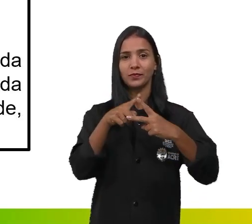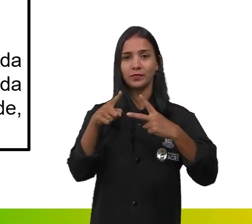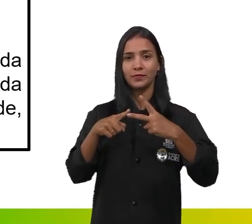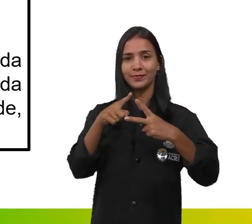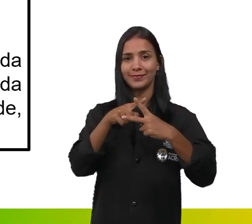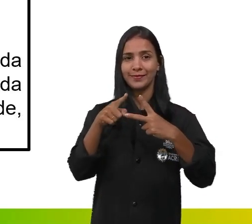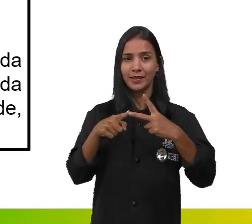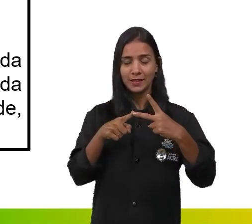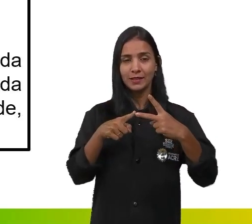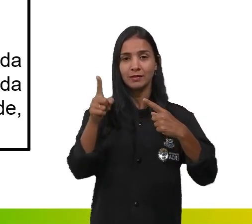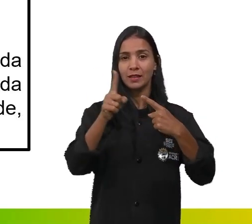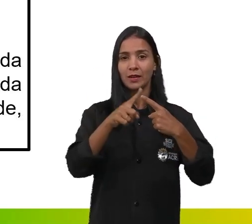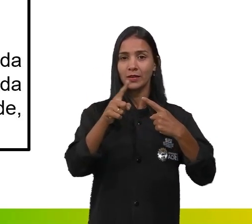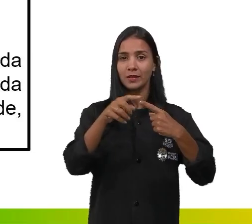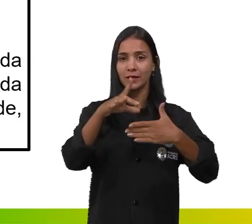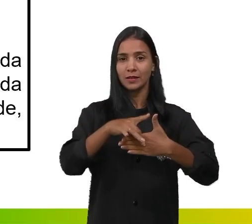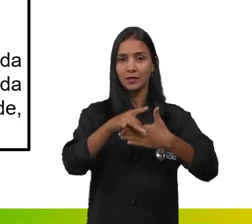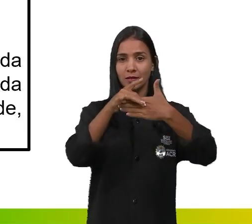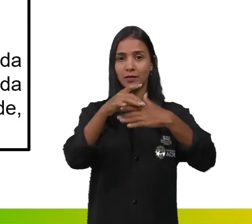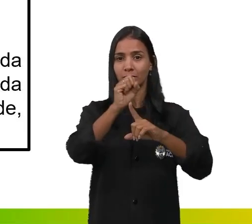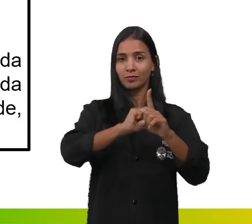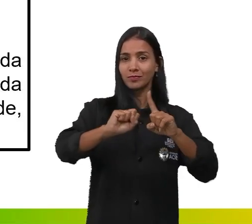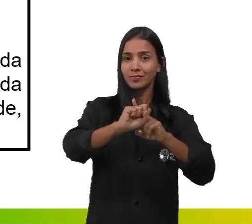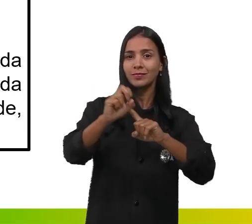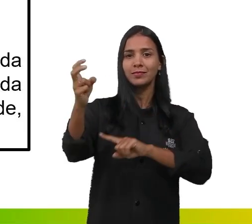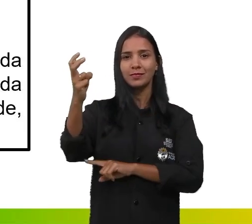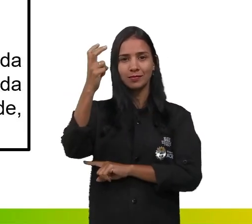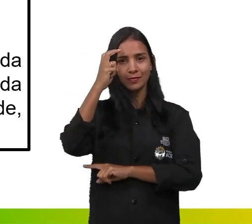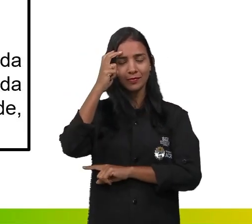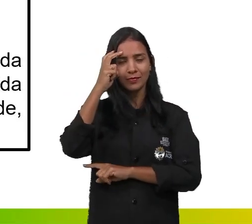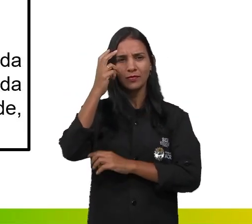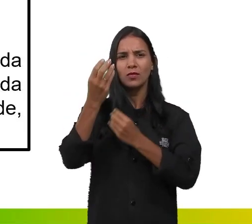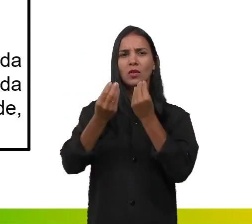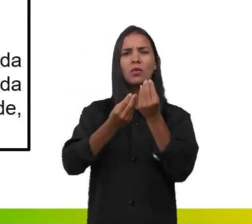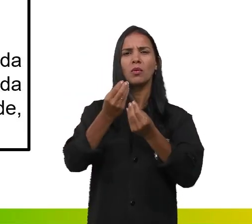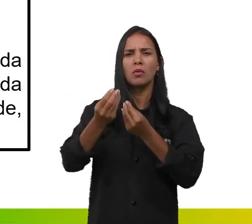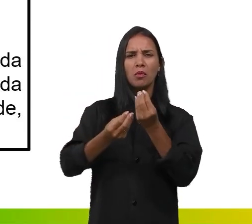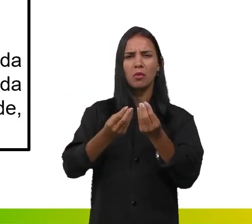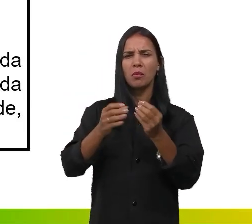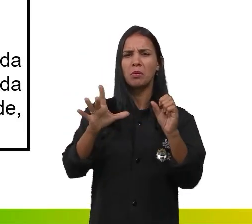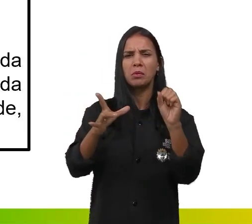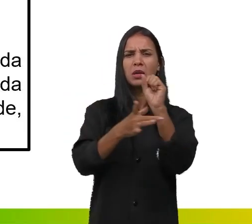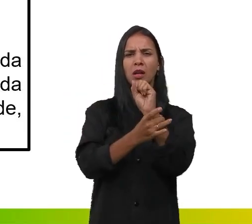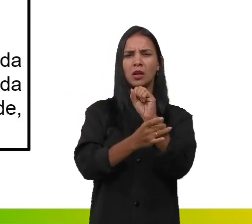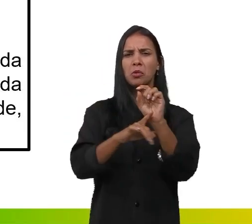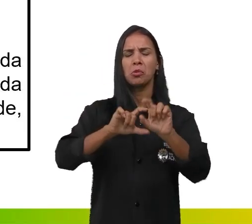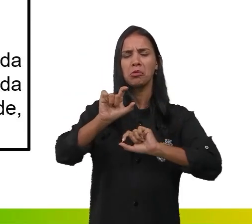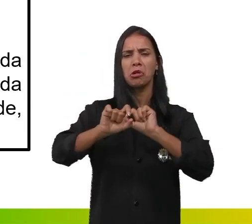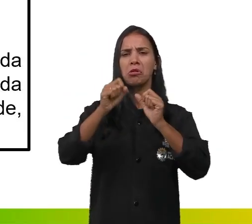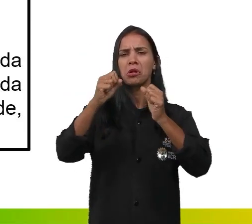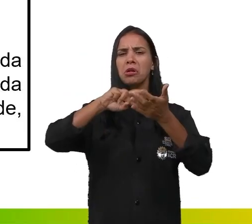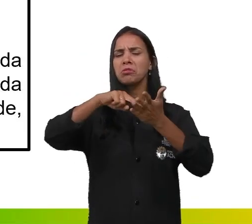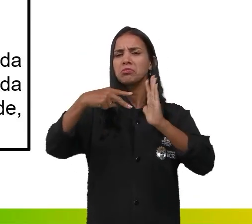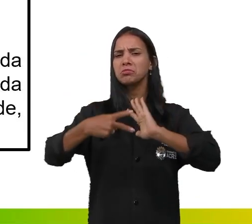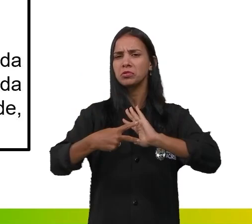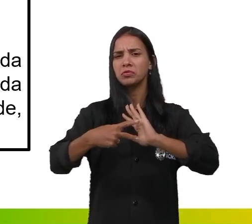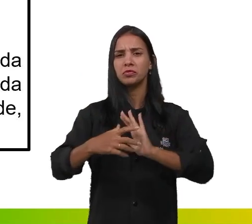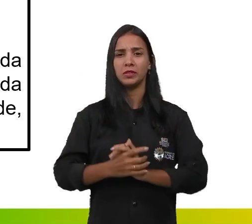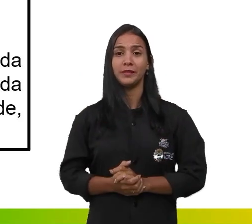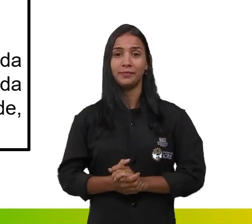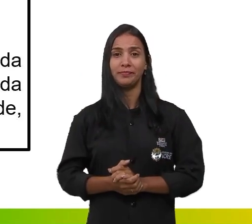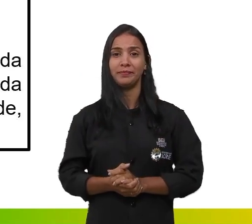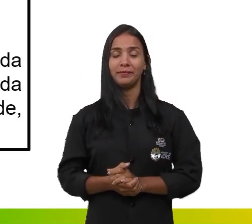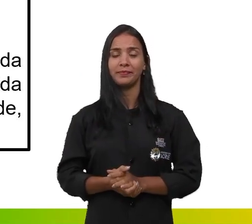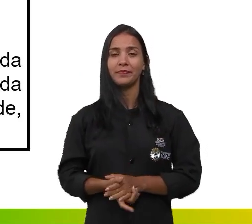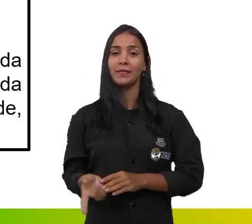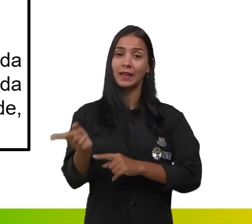protagonismo social e cultural. O que ele garante? Ele garante que as